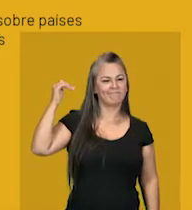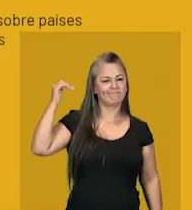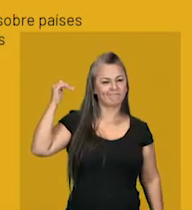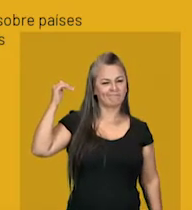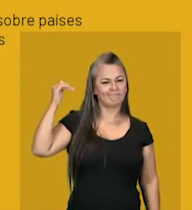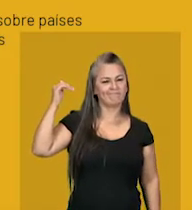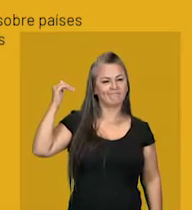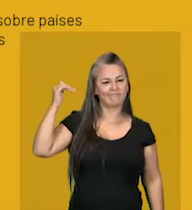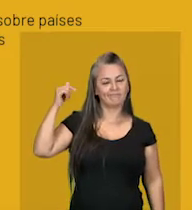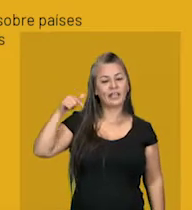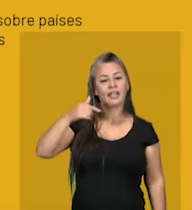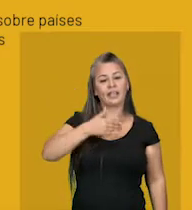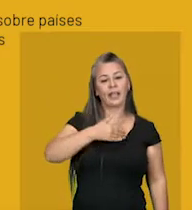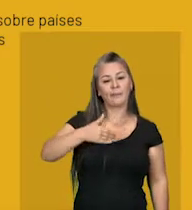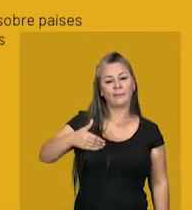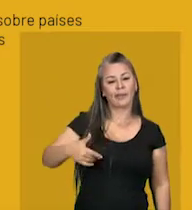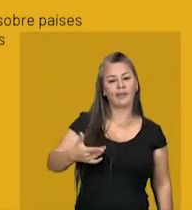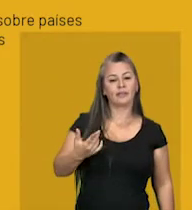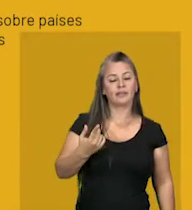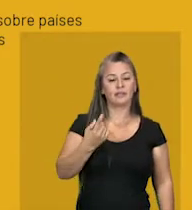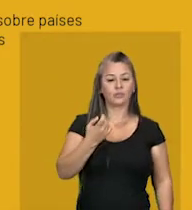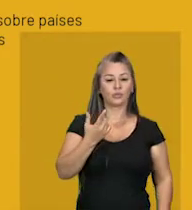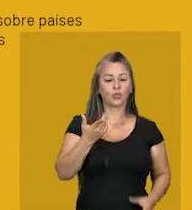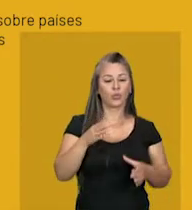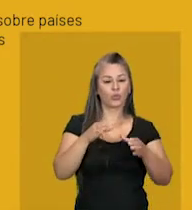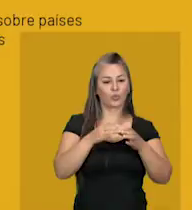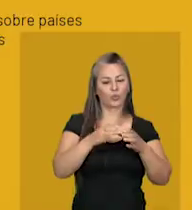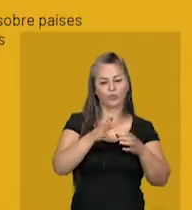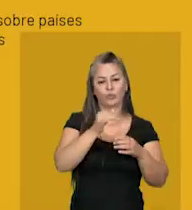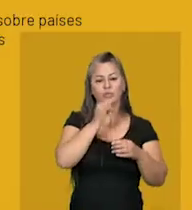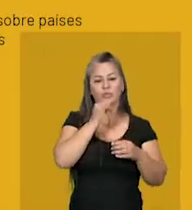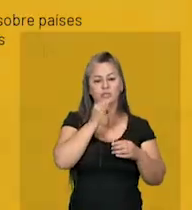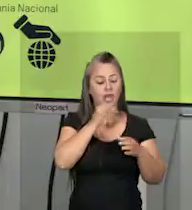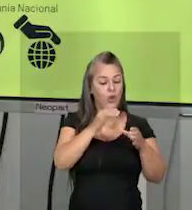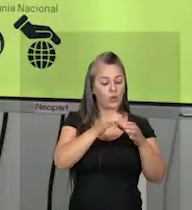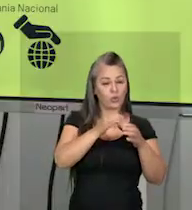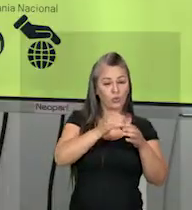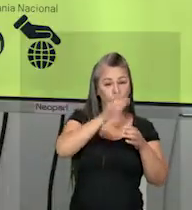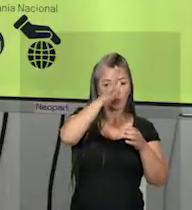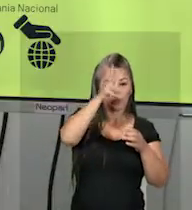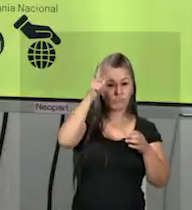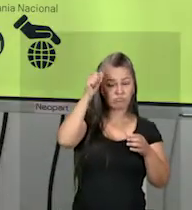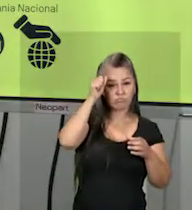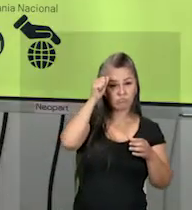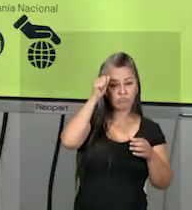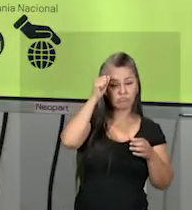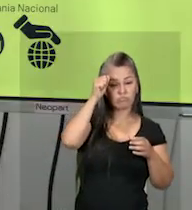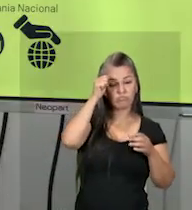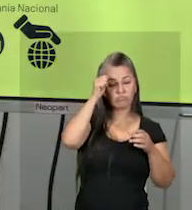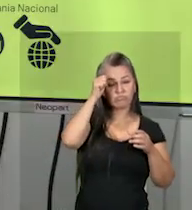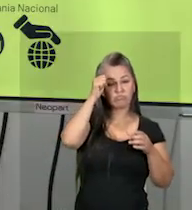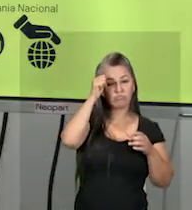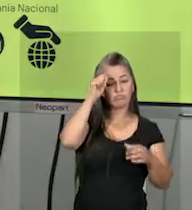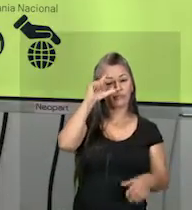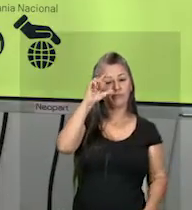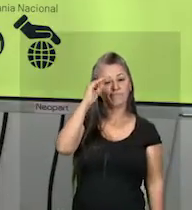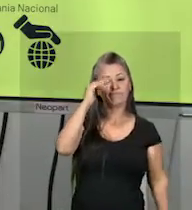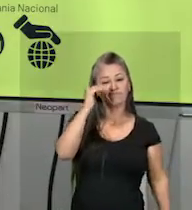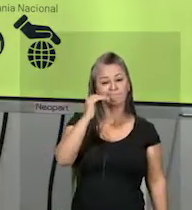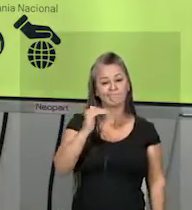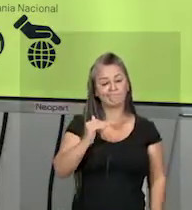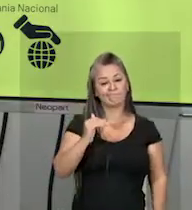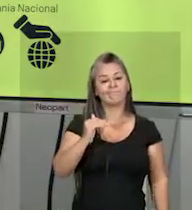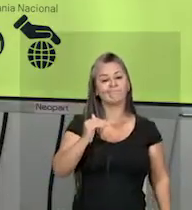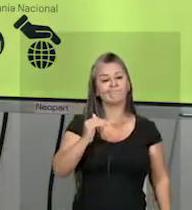perda da soberania nacional. Os interesses públicos, os interesses nacionais, eles acabam ficando abaixo, né,